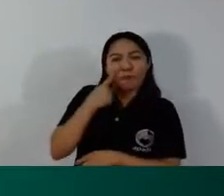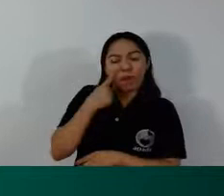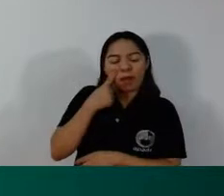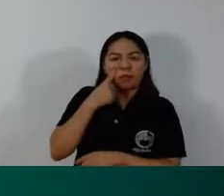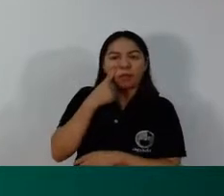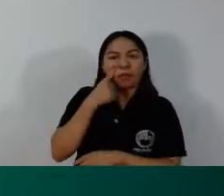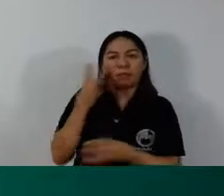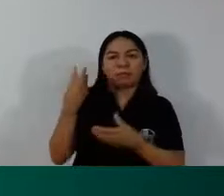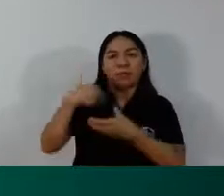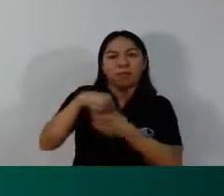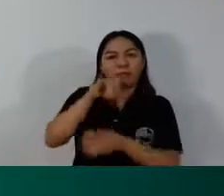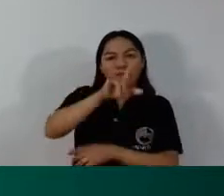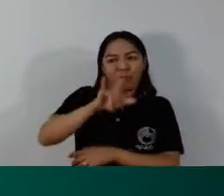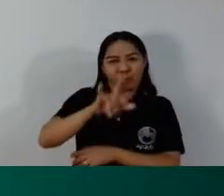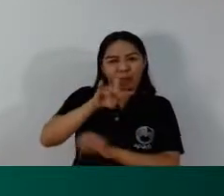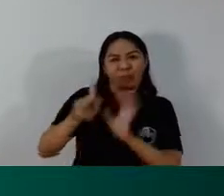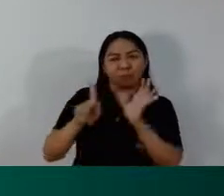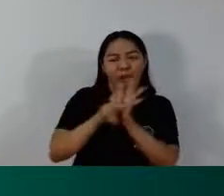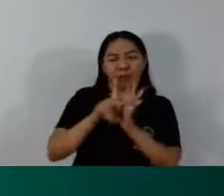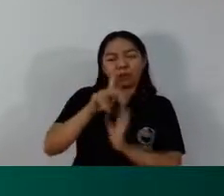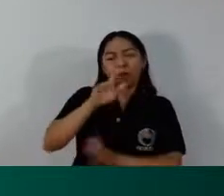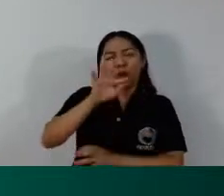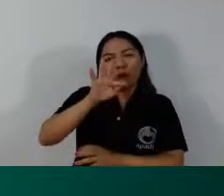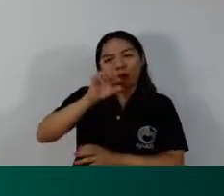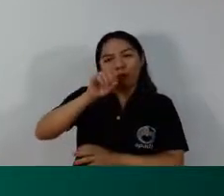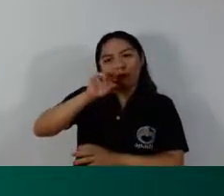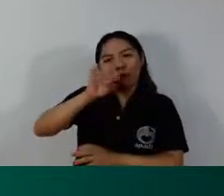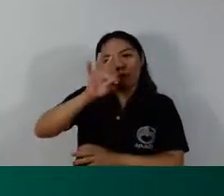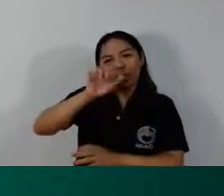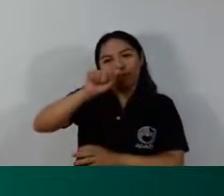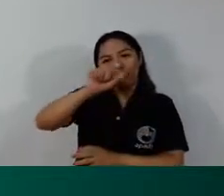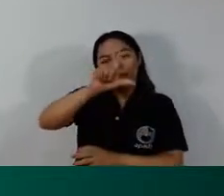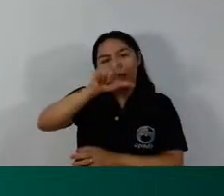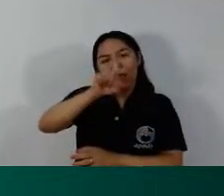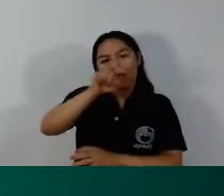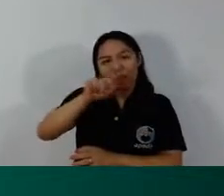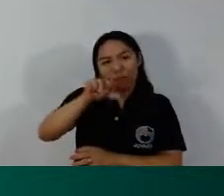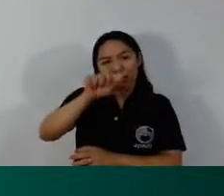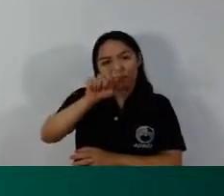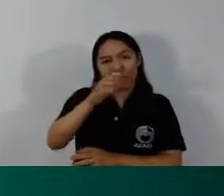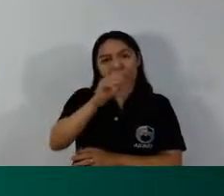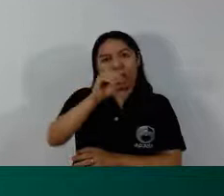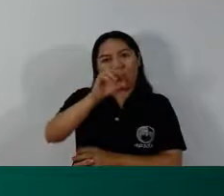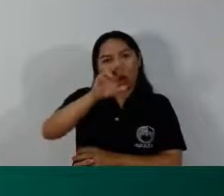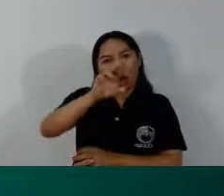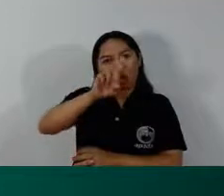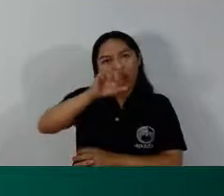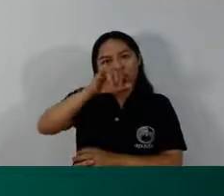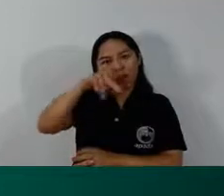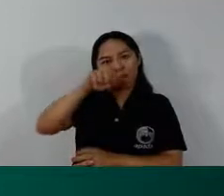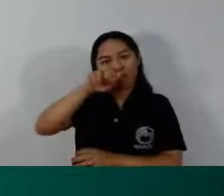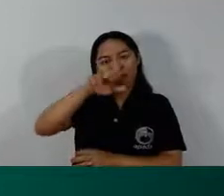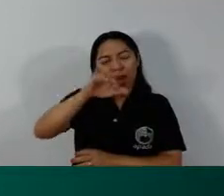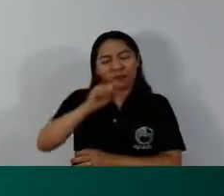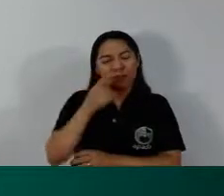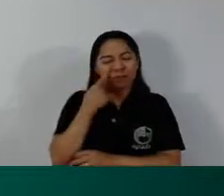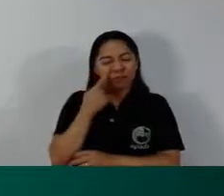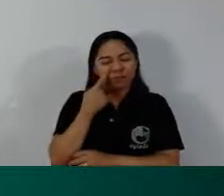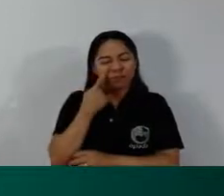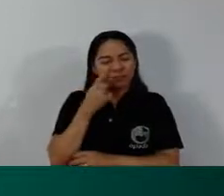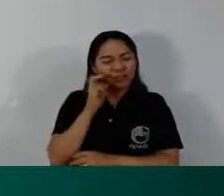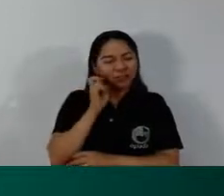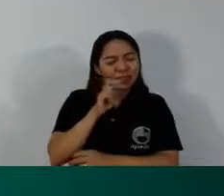Fortaleza ordinária é você vem muita coisa que preferia não ver que tem que